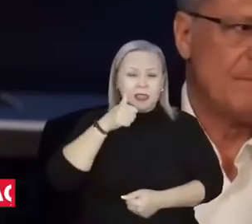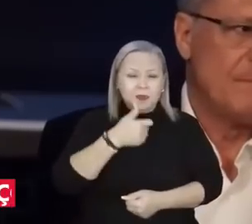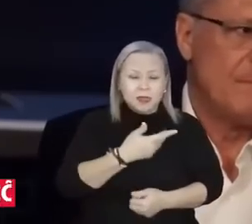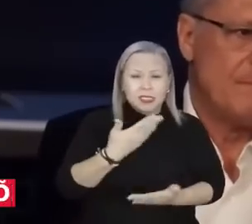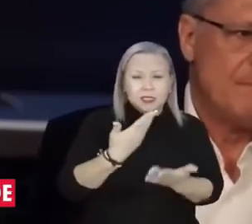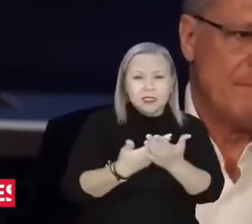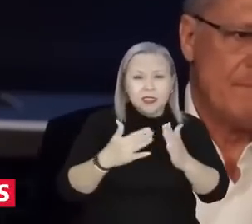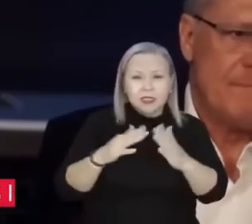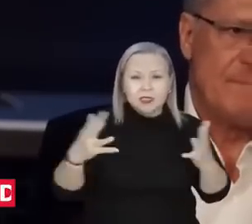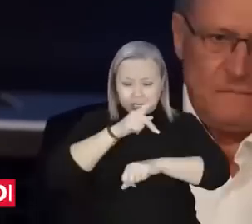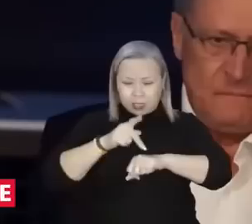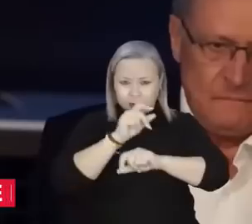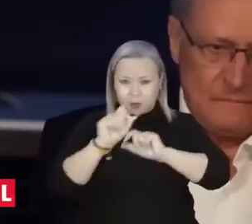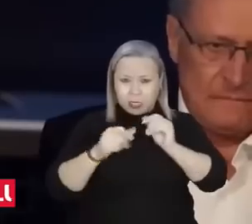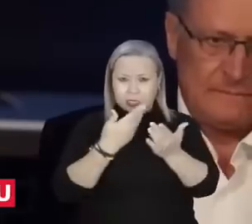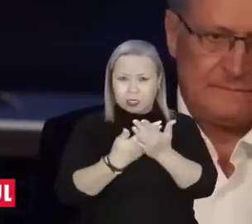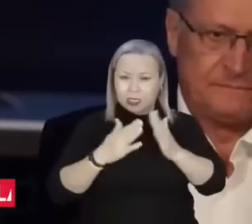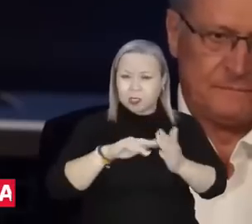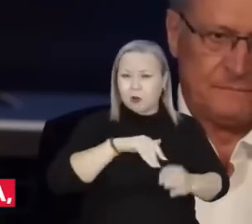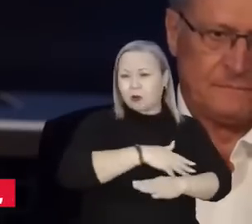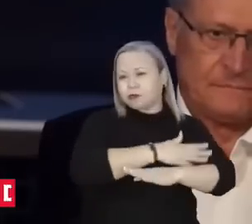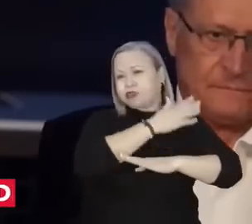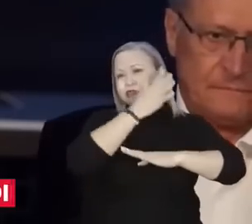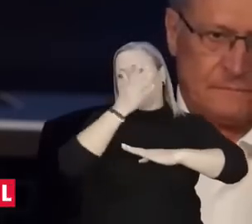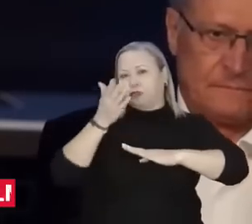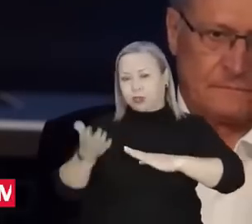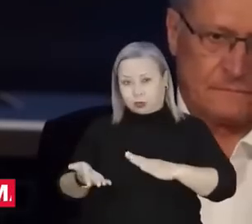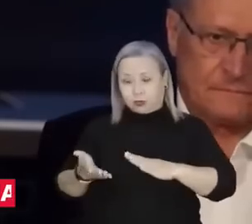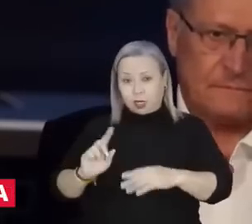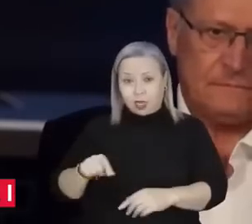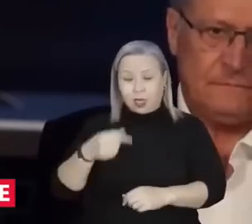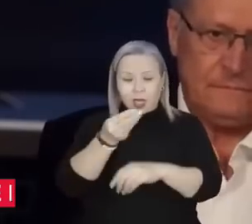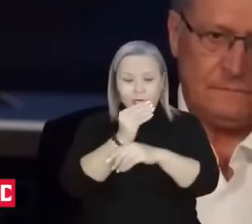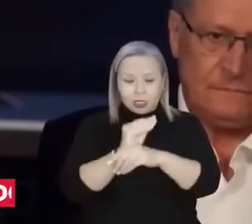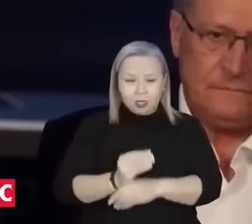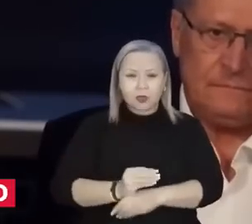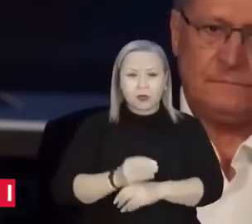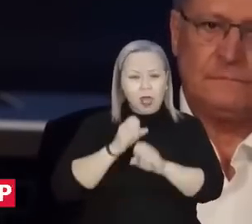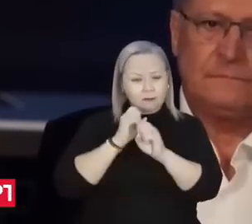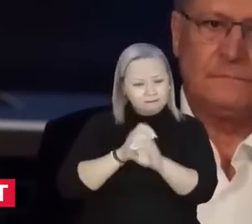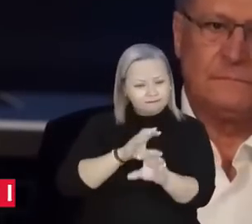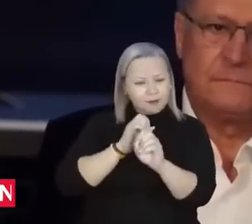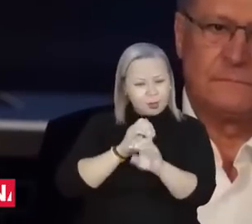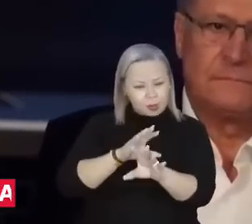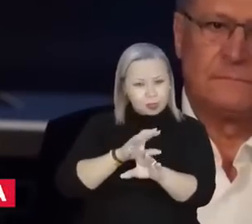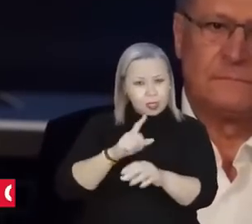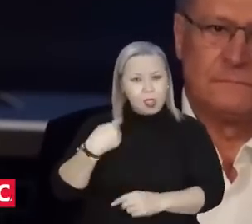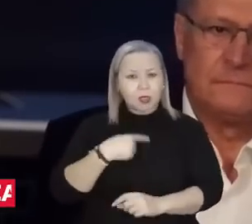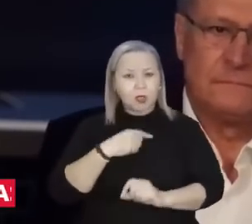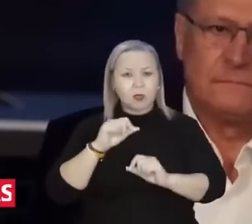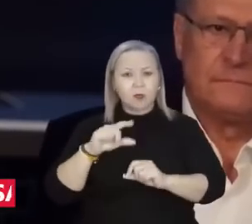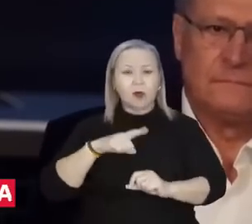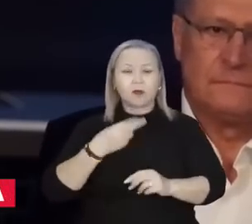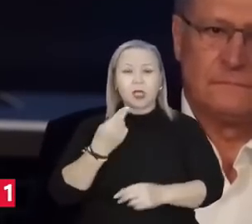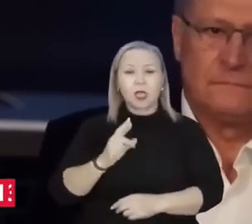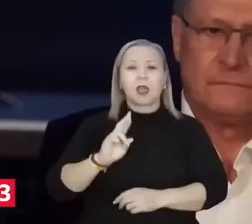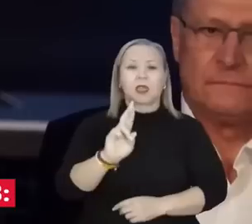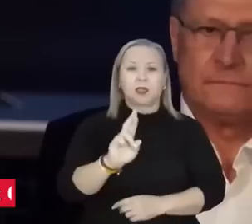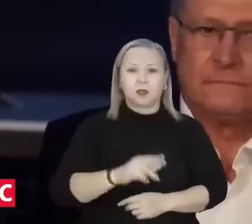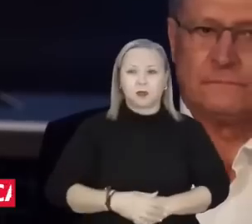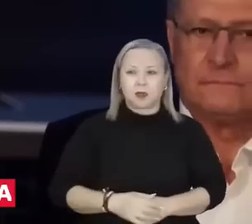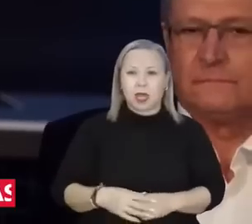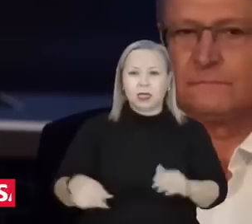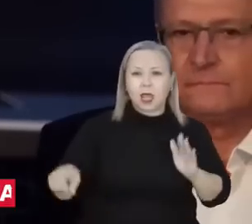inclusive escola de tempo integral, porque além de cuidar melhor da educação, a gente vai ter como resultado menos violência